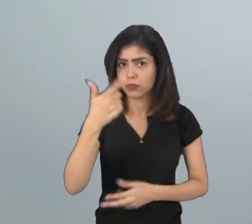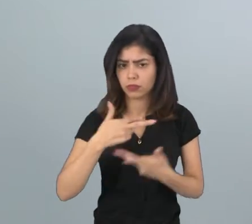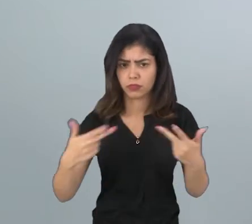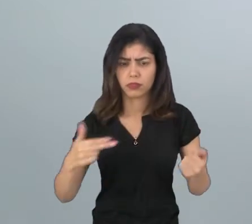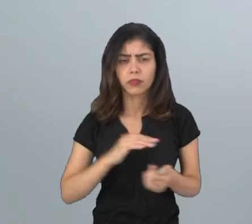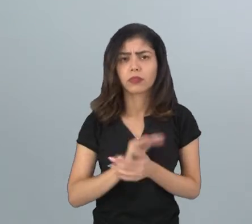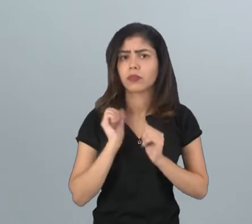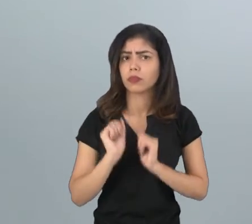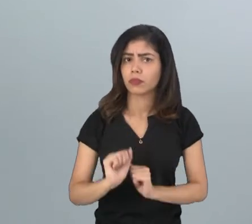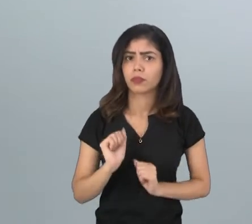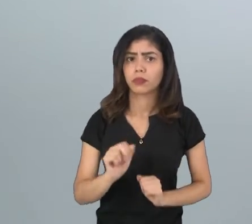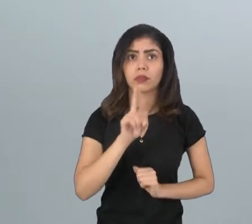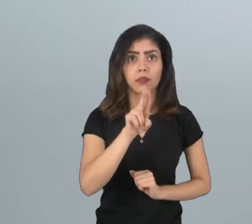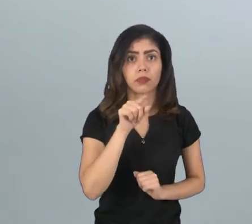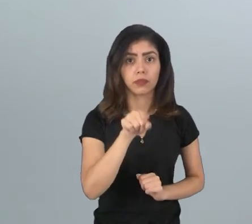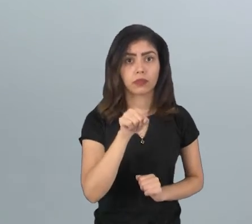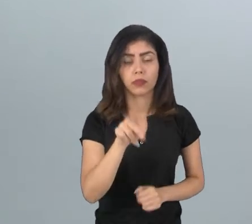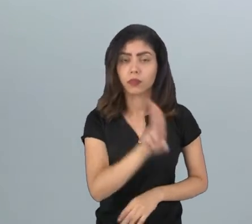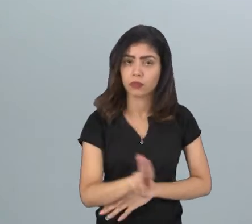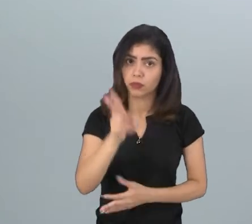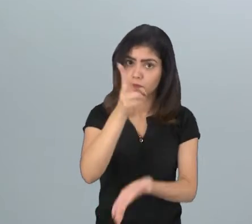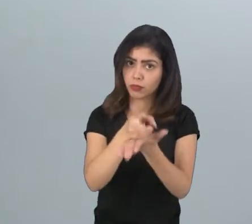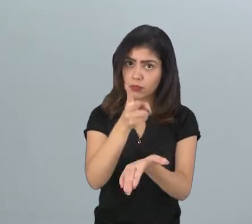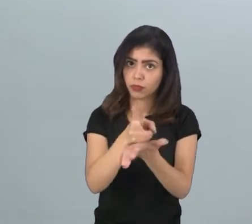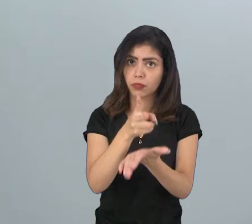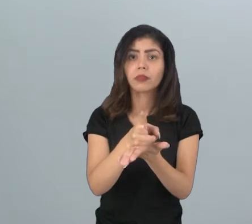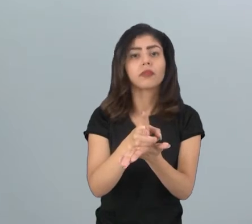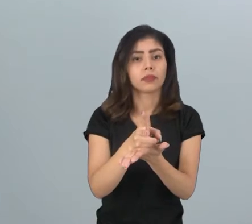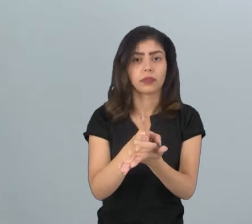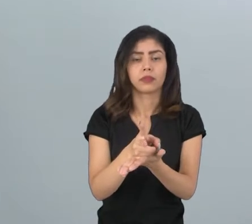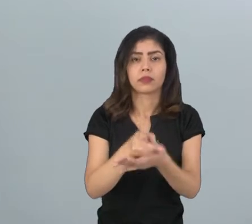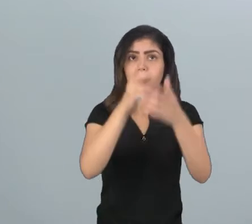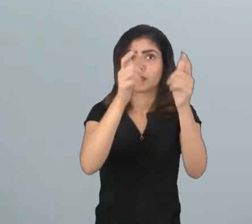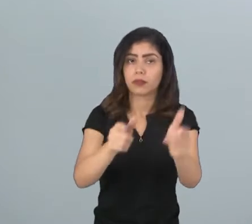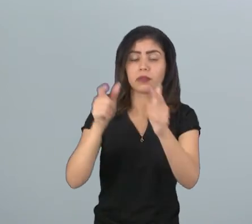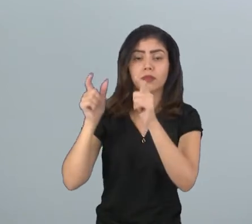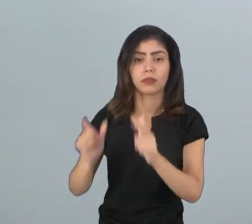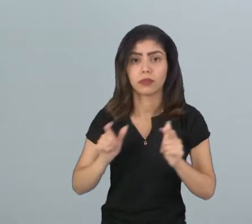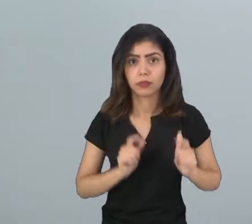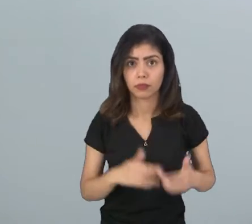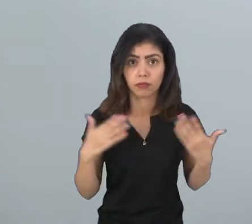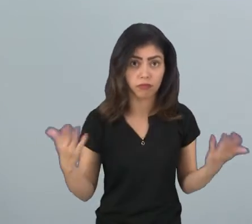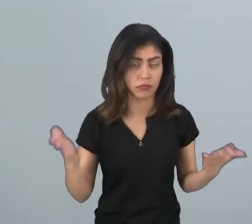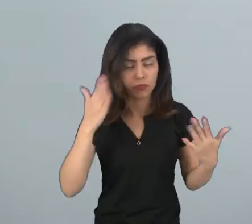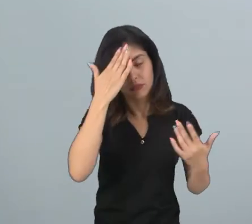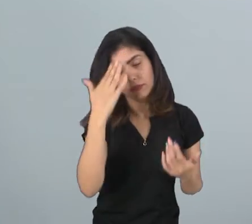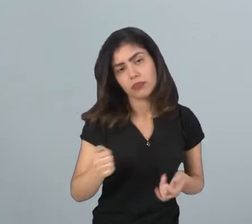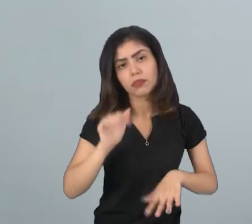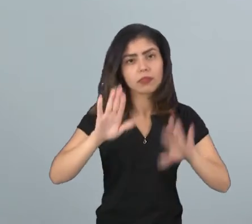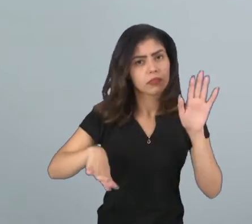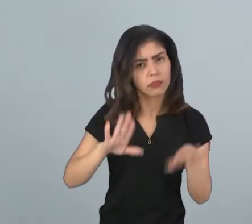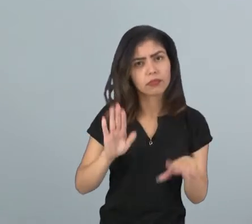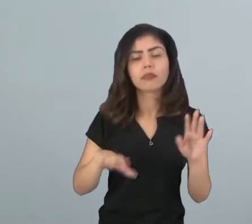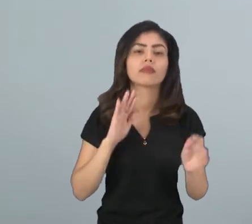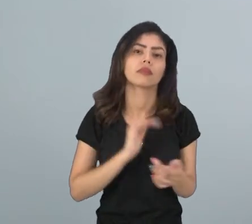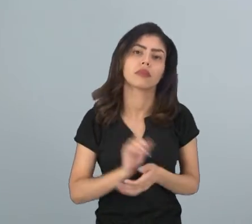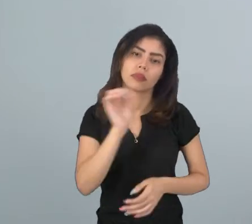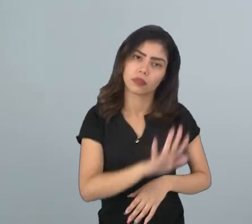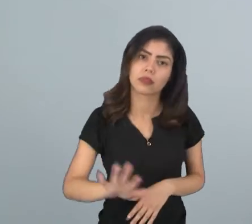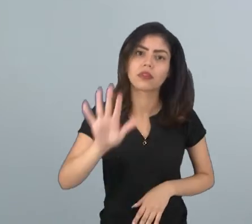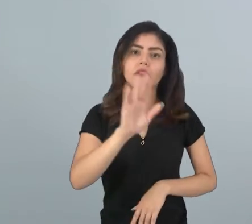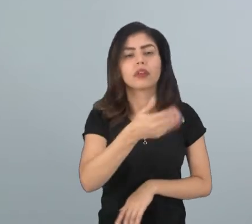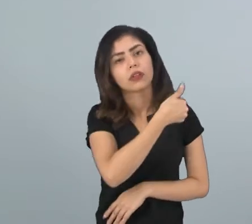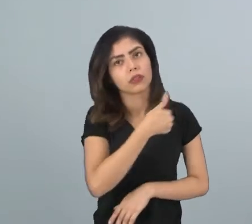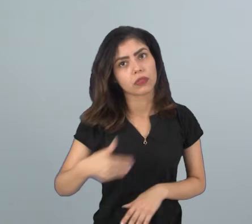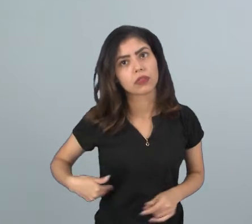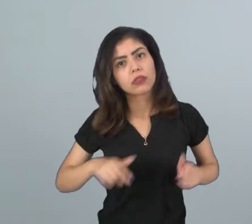outra, e você usa aquilo como referência sempre, para poder se localizar. Então isso, geralmente os espaços